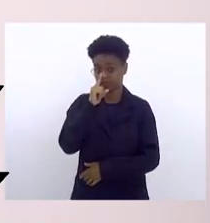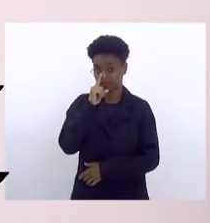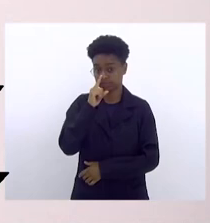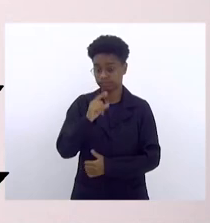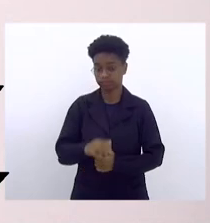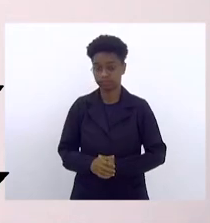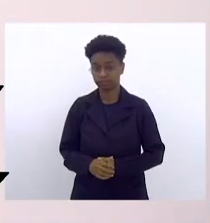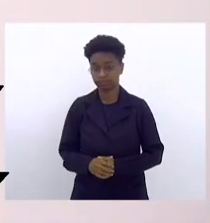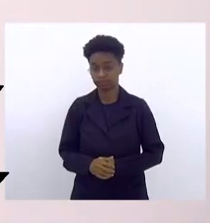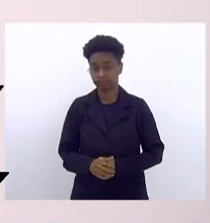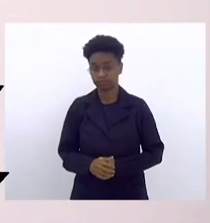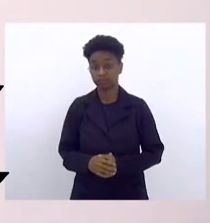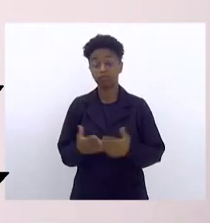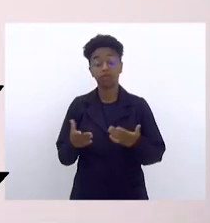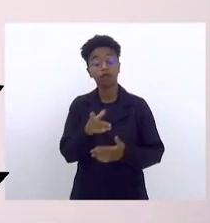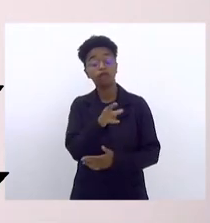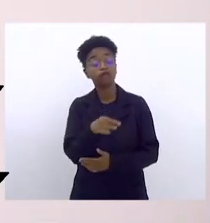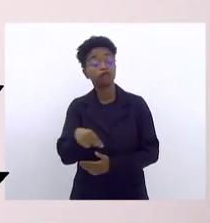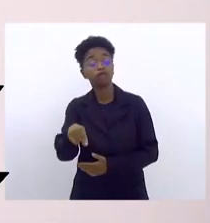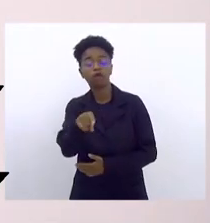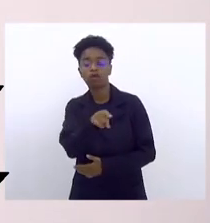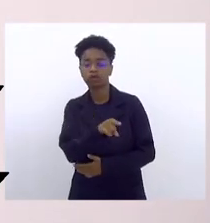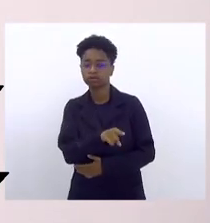o que você meu irmão minha irmã